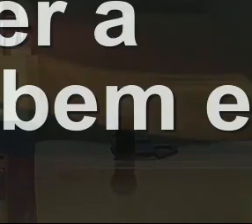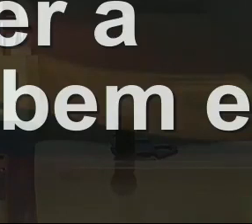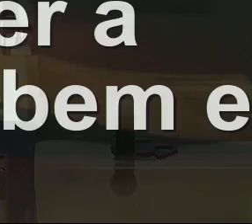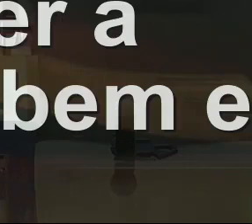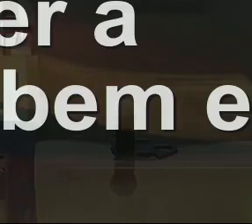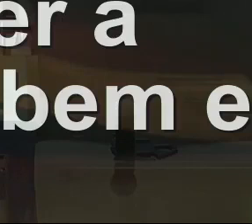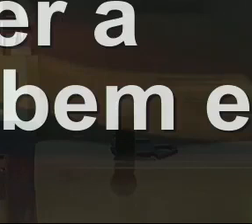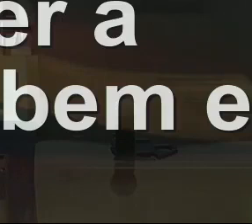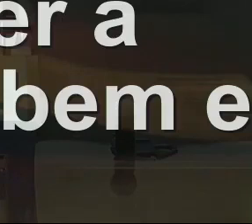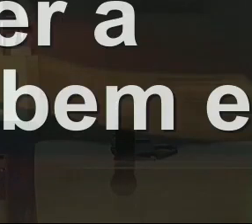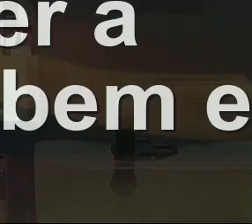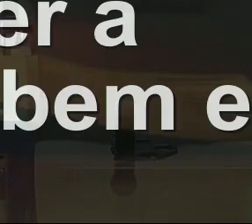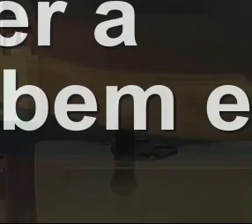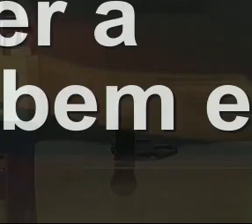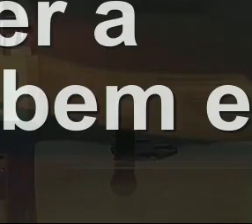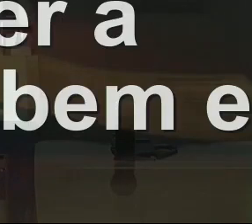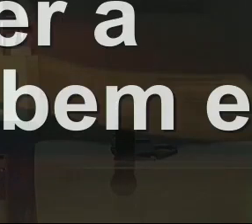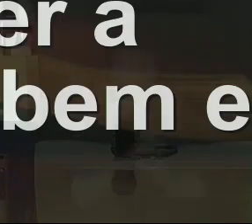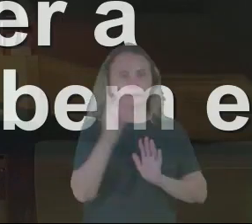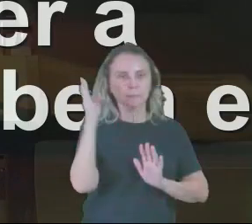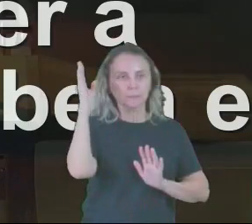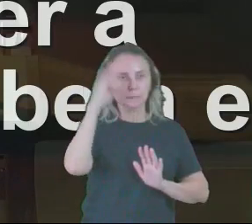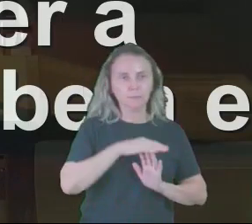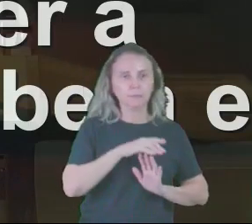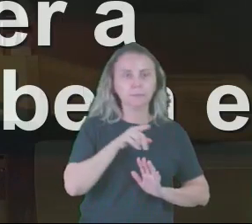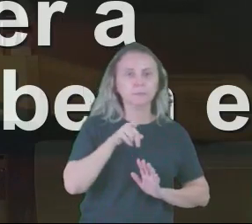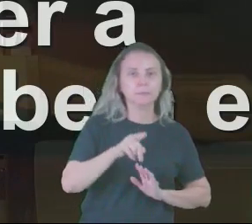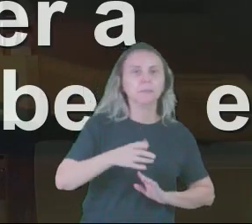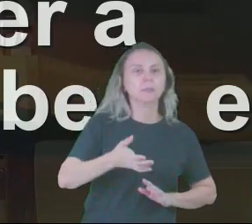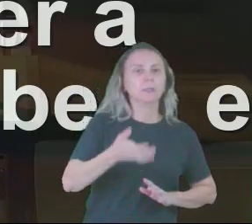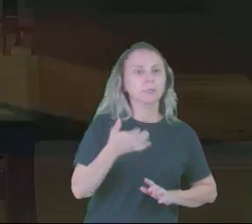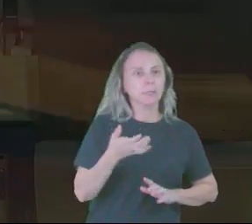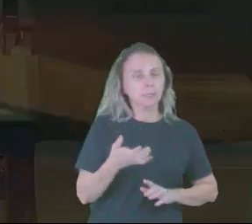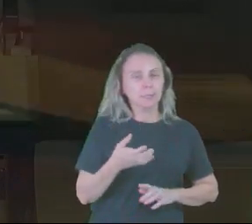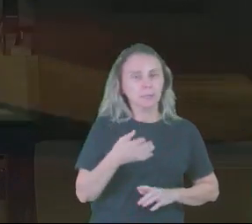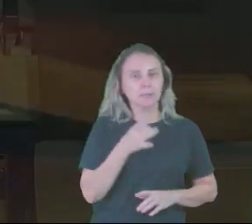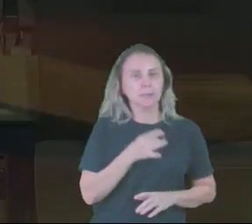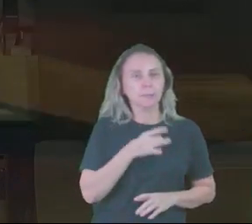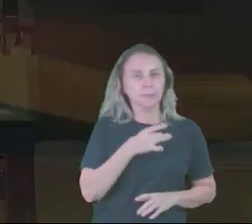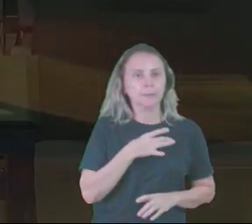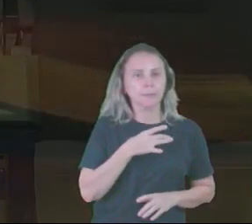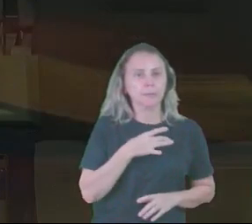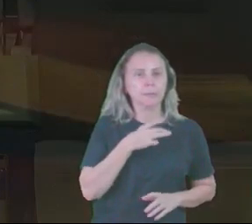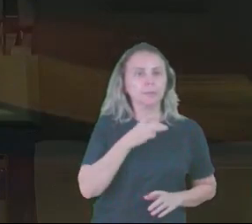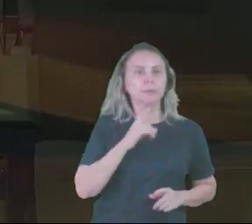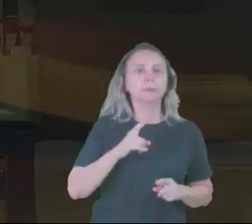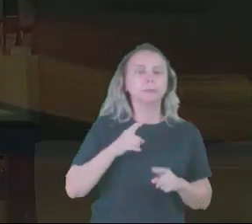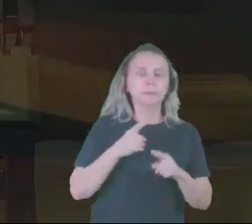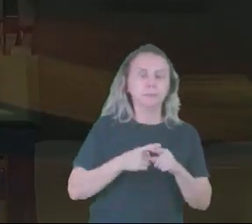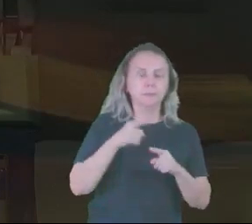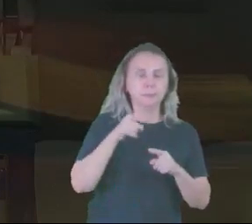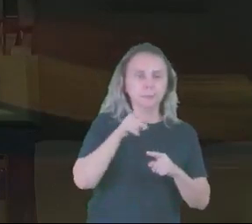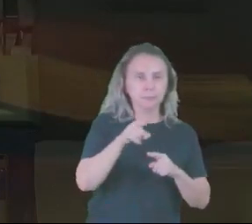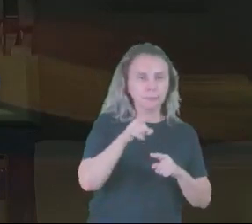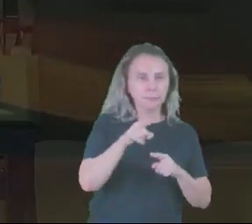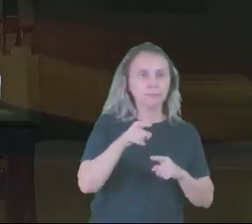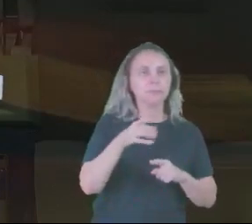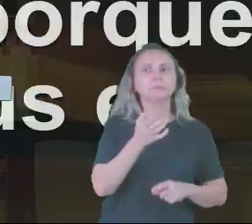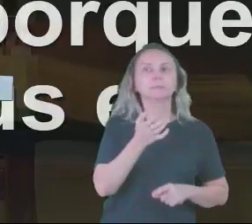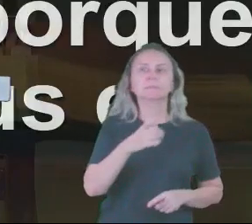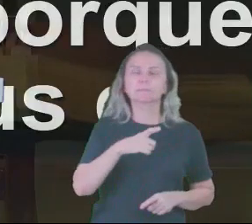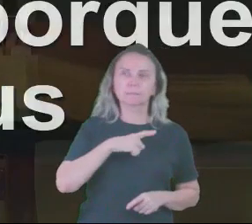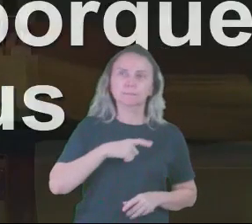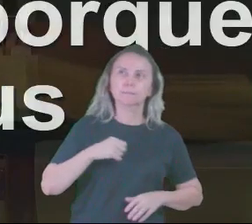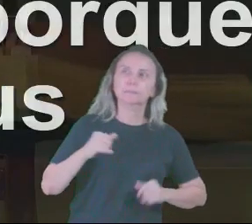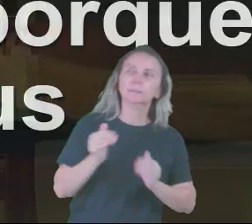pois não temer a autoridade fácil bem e terás o que louvor